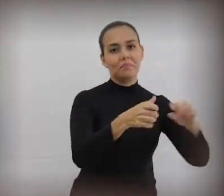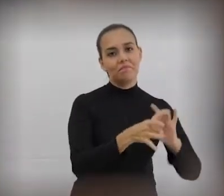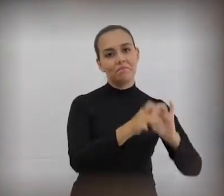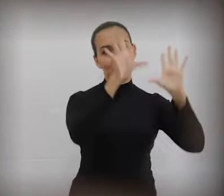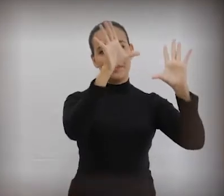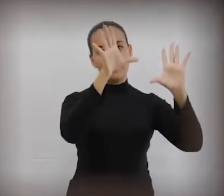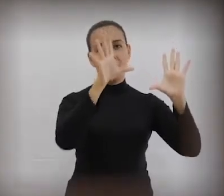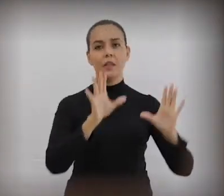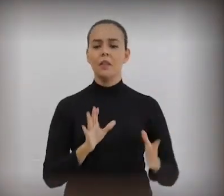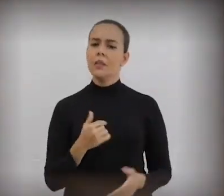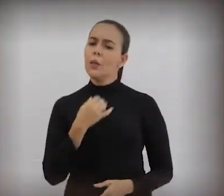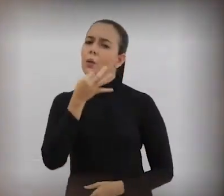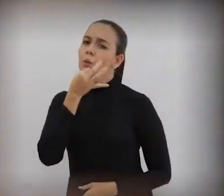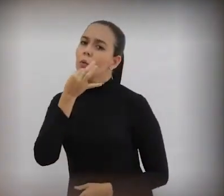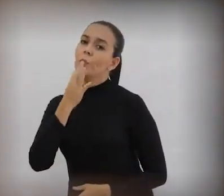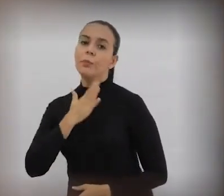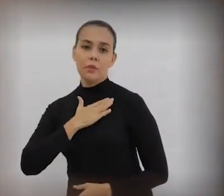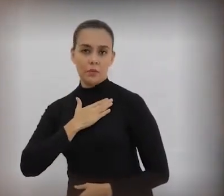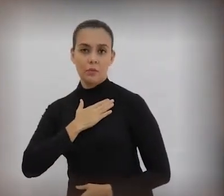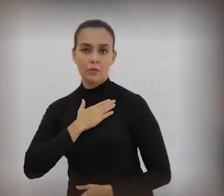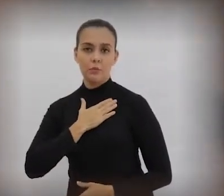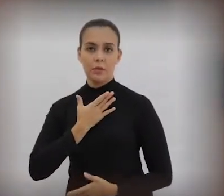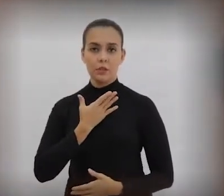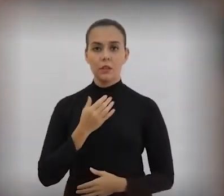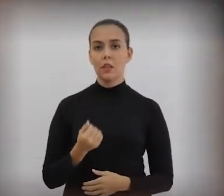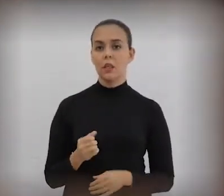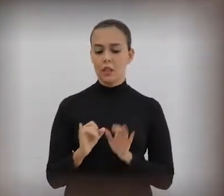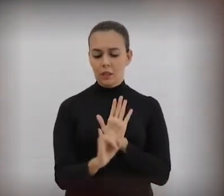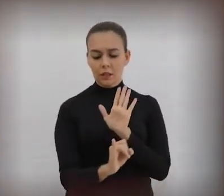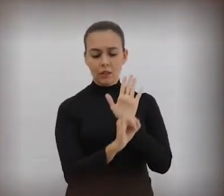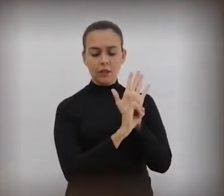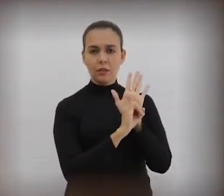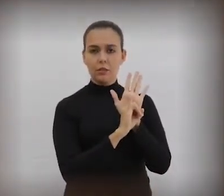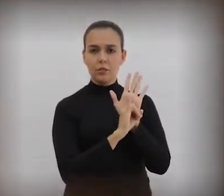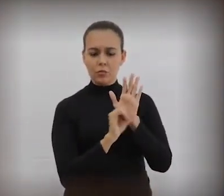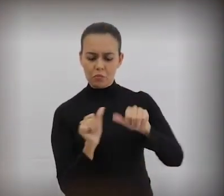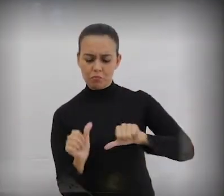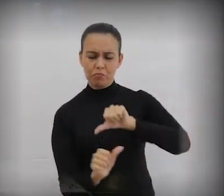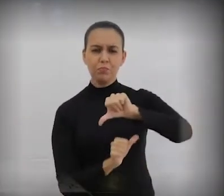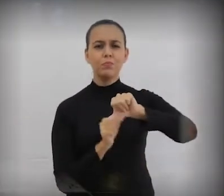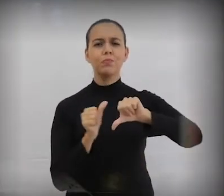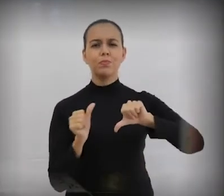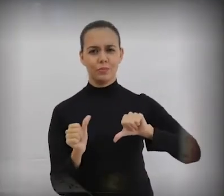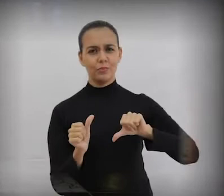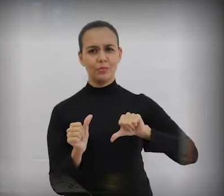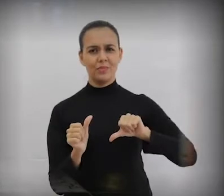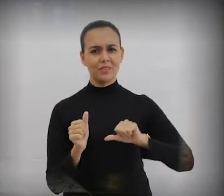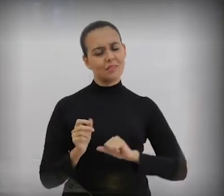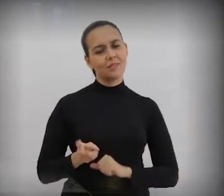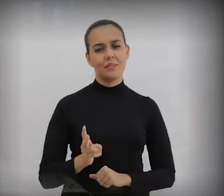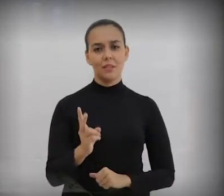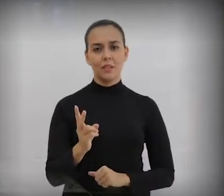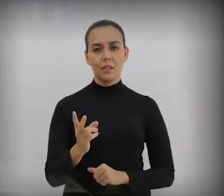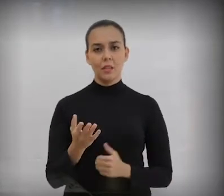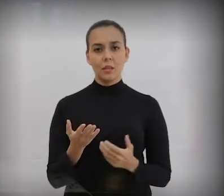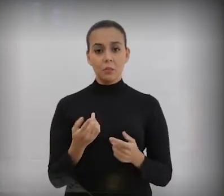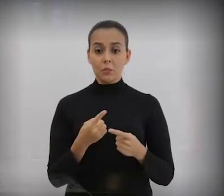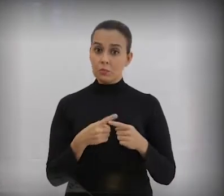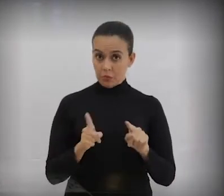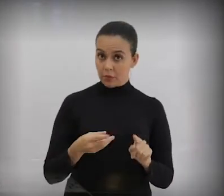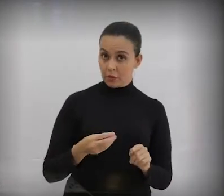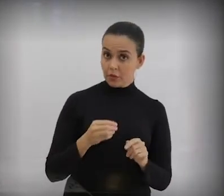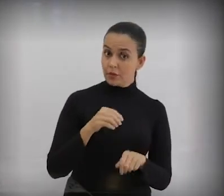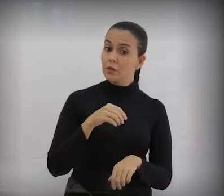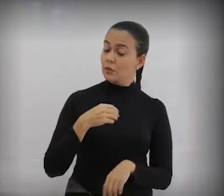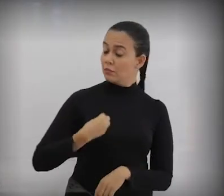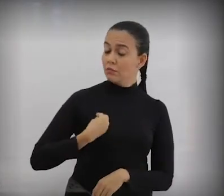Eu acho que, de uma certa maneira, essa questão da identidade, ela sempre vai e volta, né, na arte brasileira, mas ela está presente